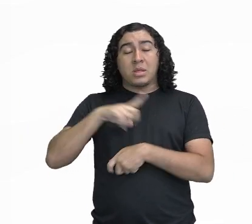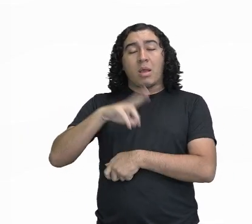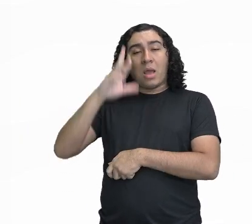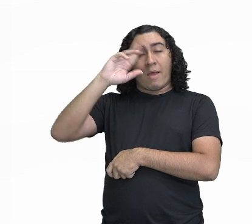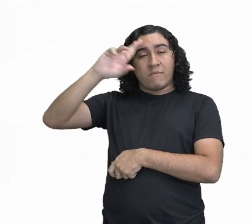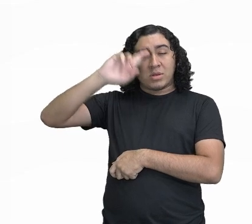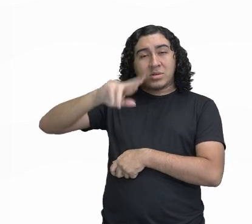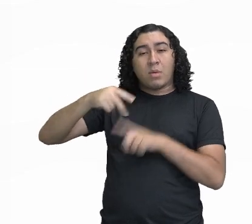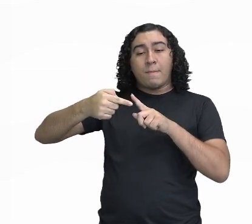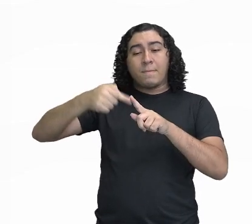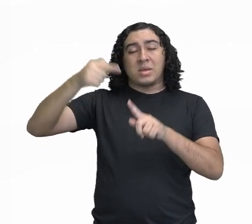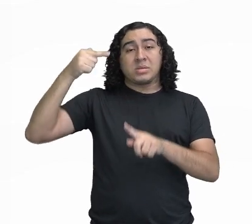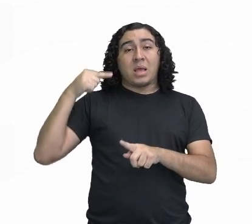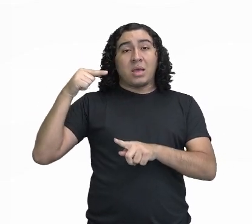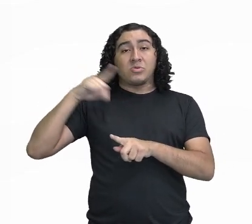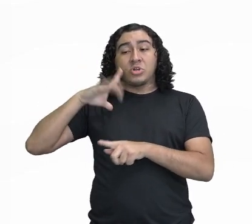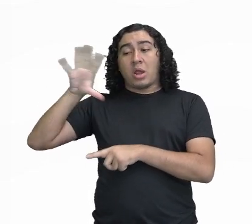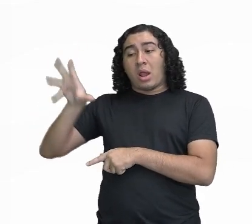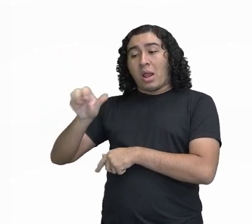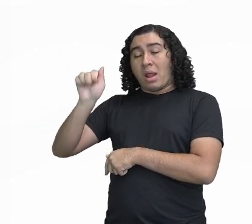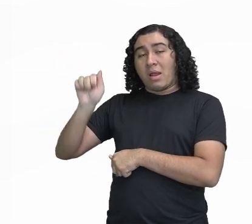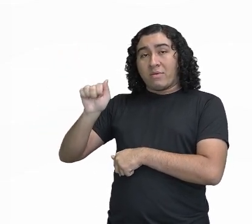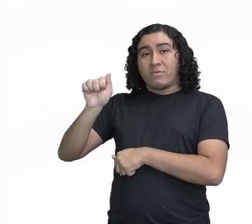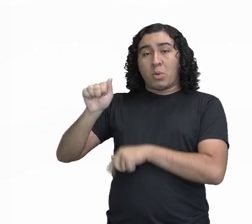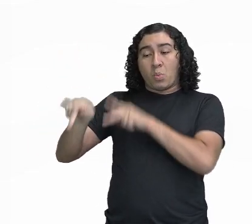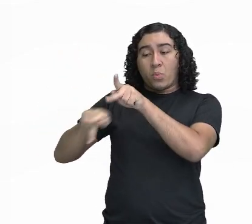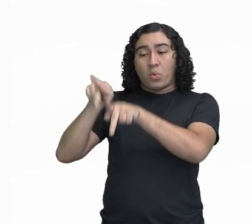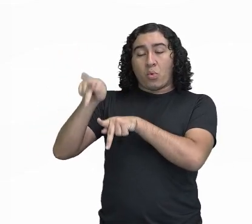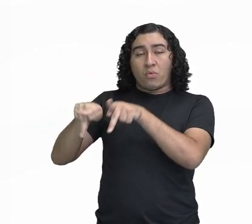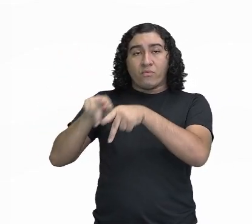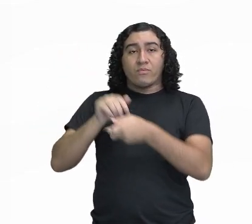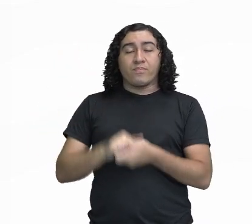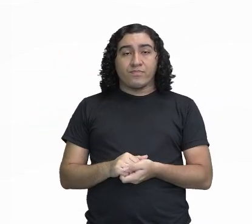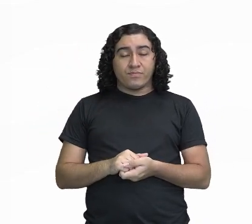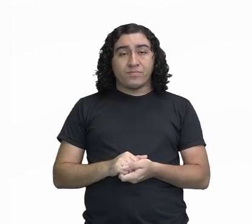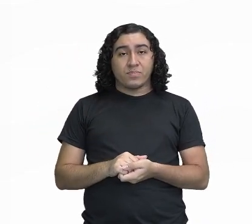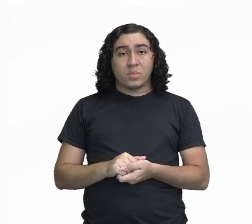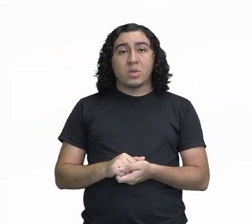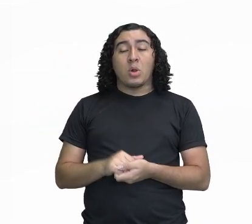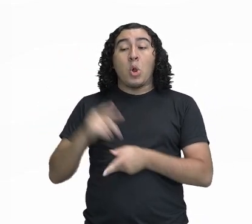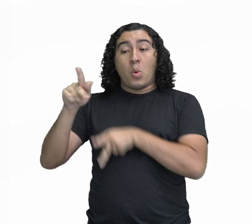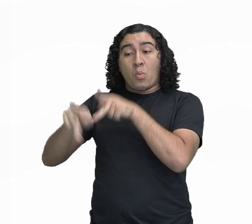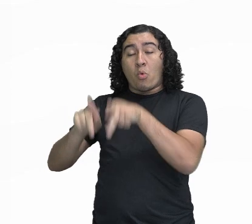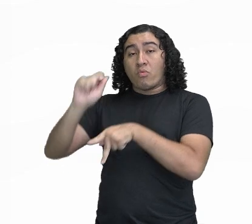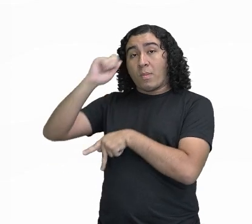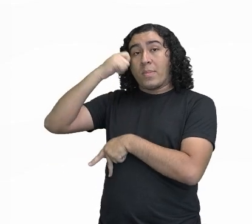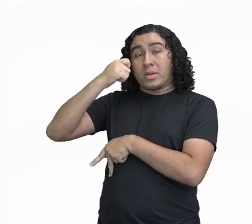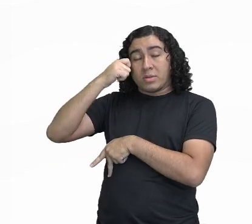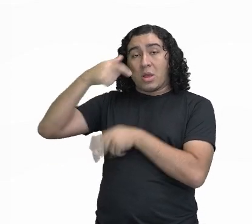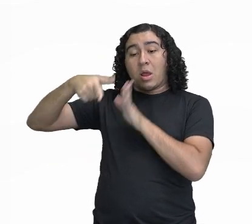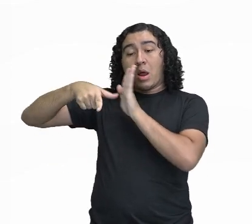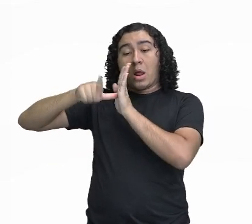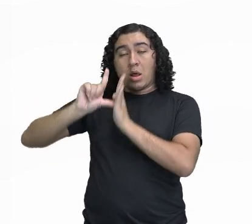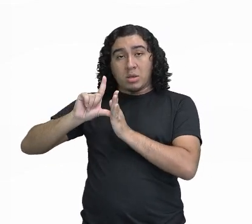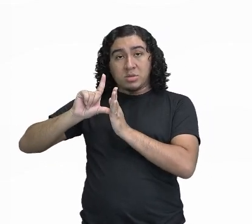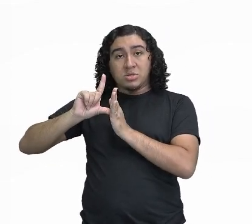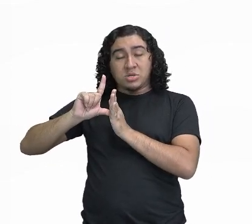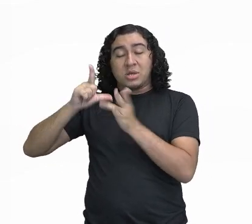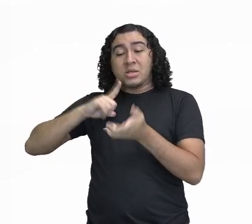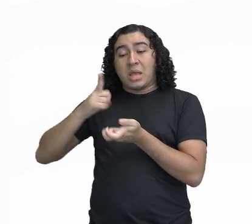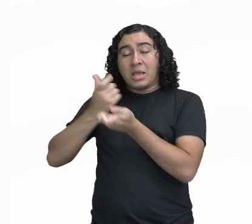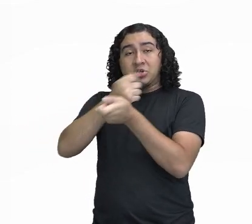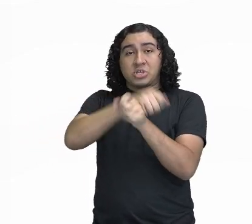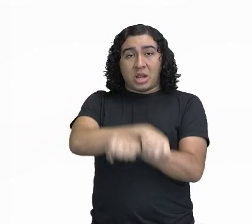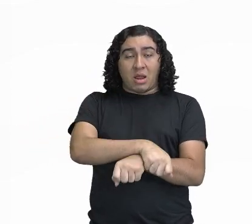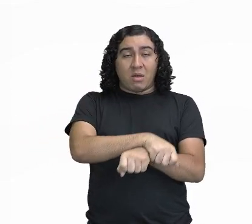refletir as antigas cortes africanas. Os negros, ao serem sequestrados e vendidos como escravos, trouxeram para o Brasil